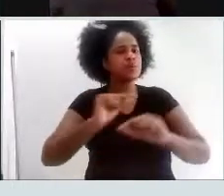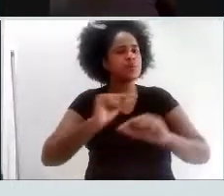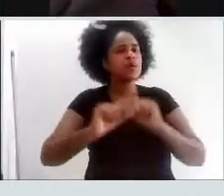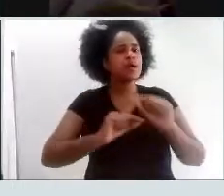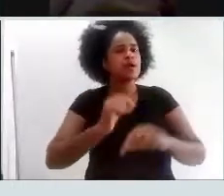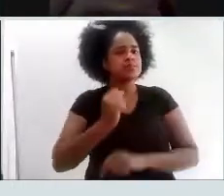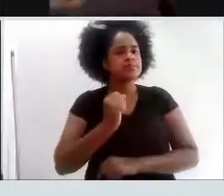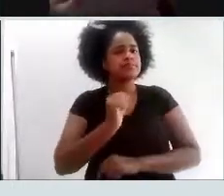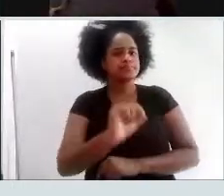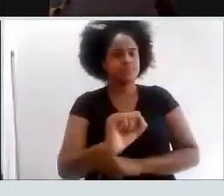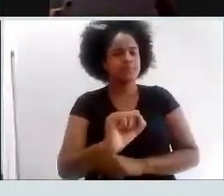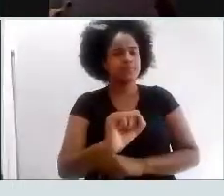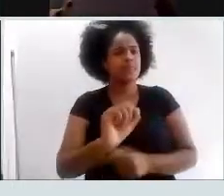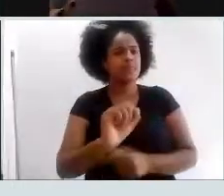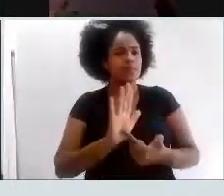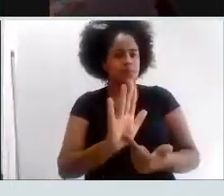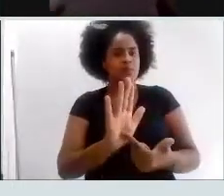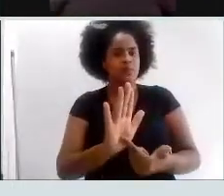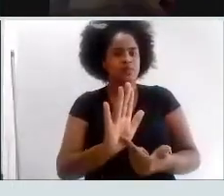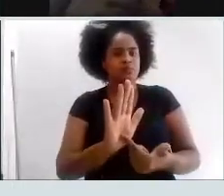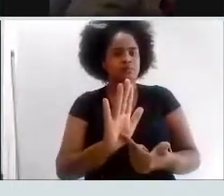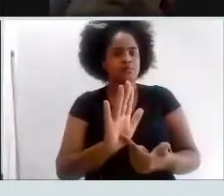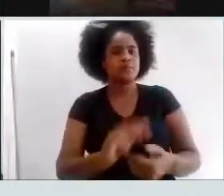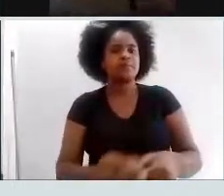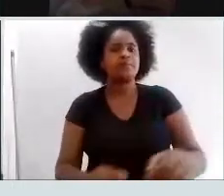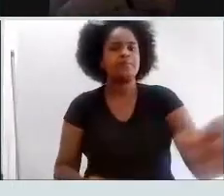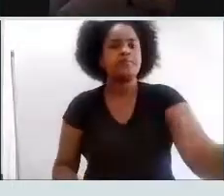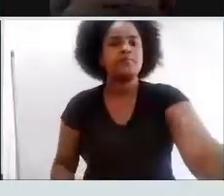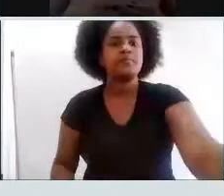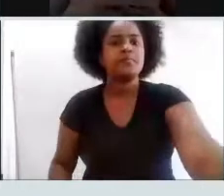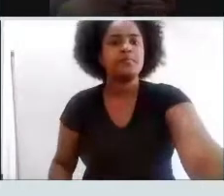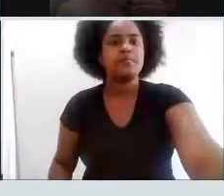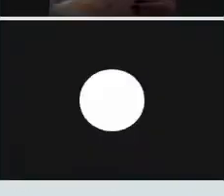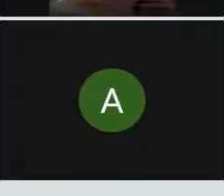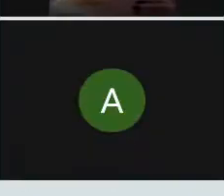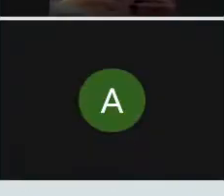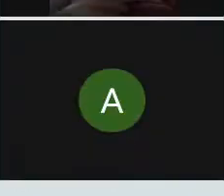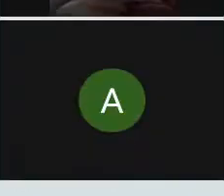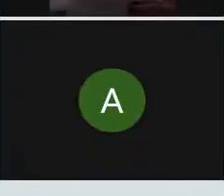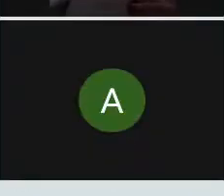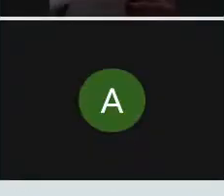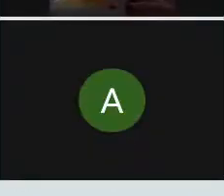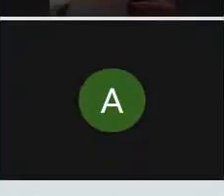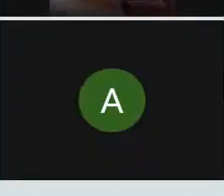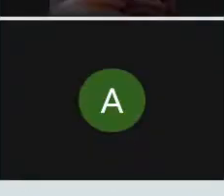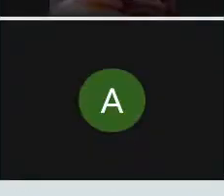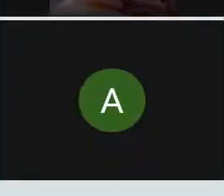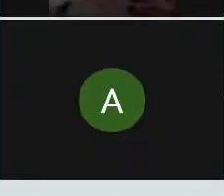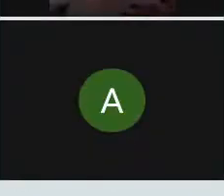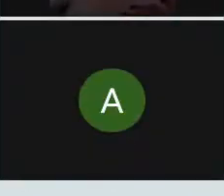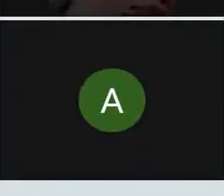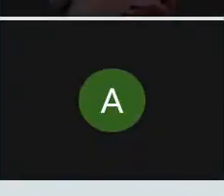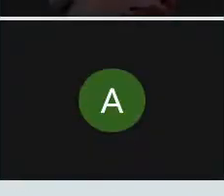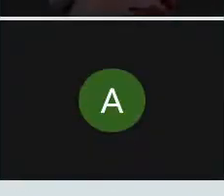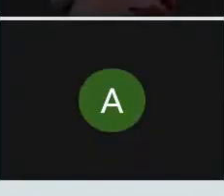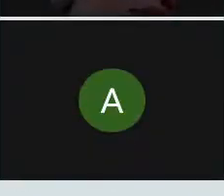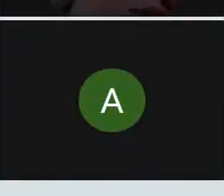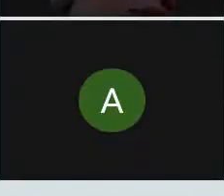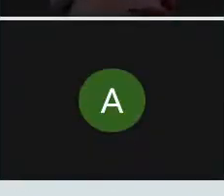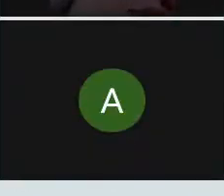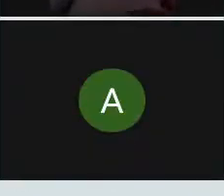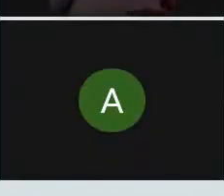é o que acontece, é isso na atualidade. Ou você poderia fazer o oposto, né? Mostrar, trazer